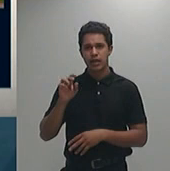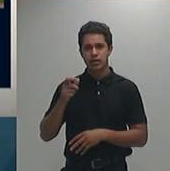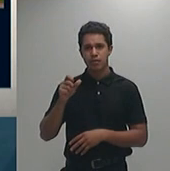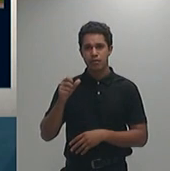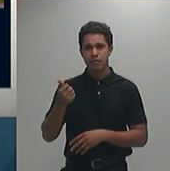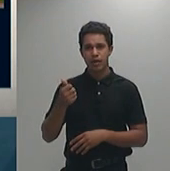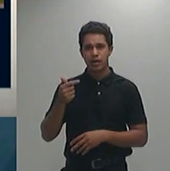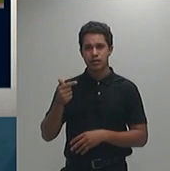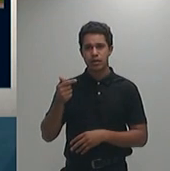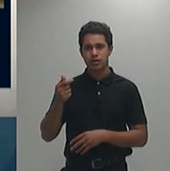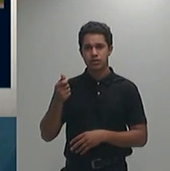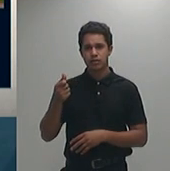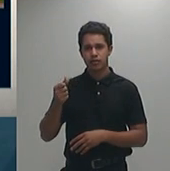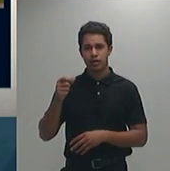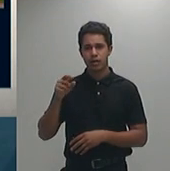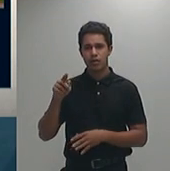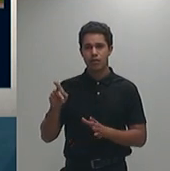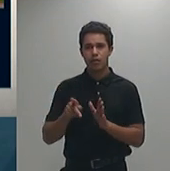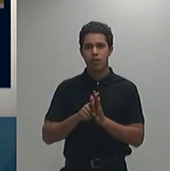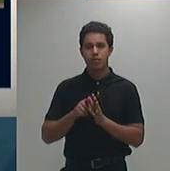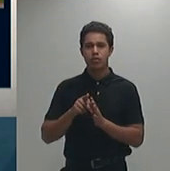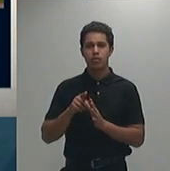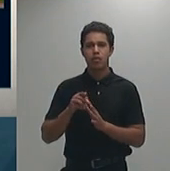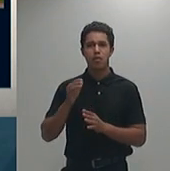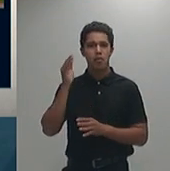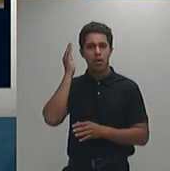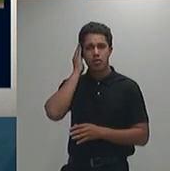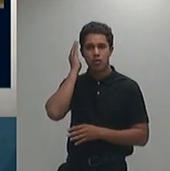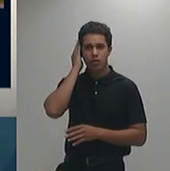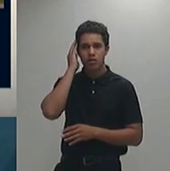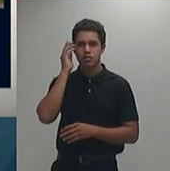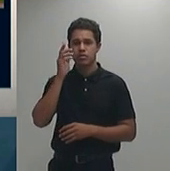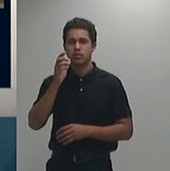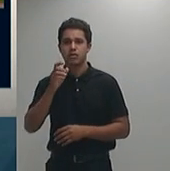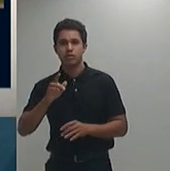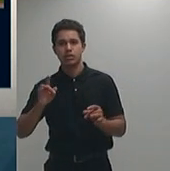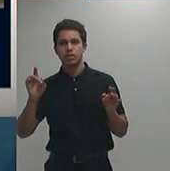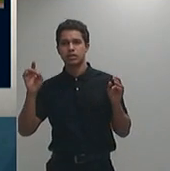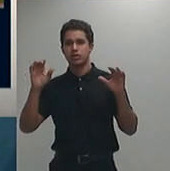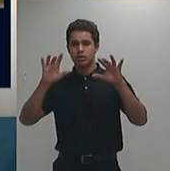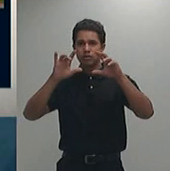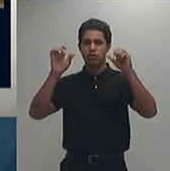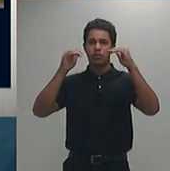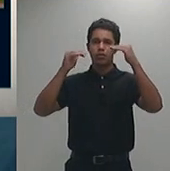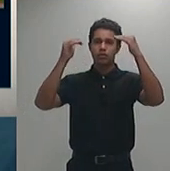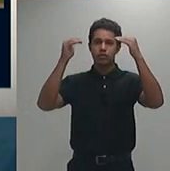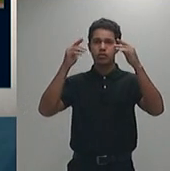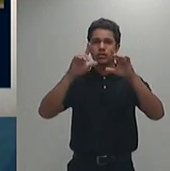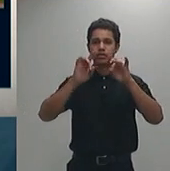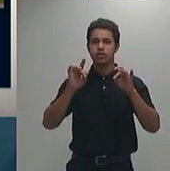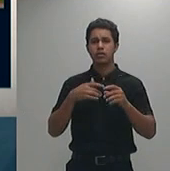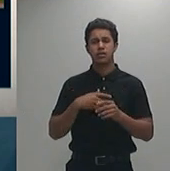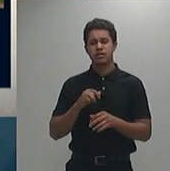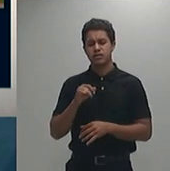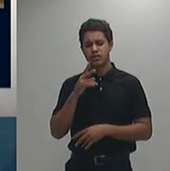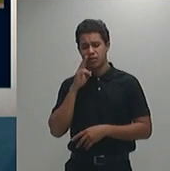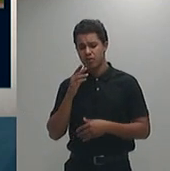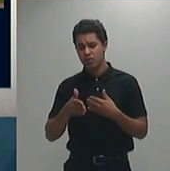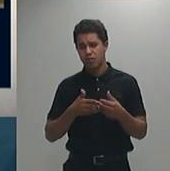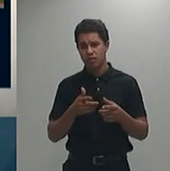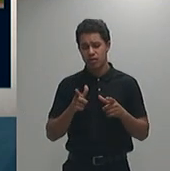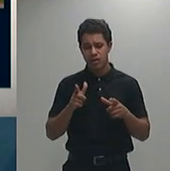159 de Mato Grosso corte especial assim por qualquer ângulo que se examine a questão